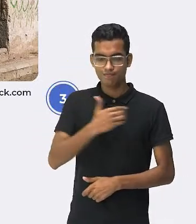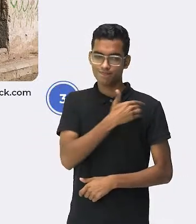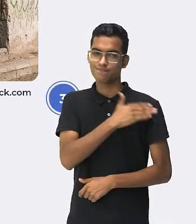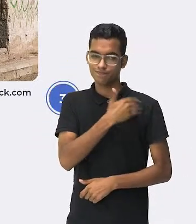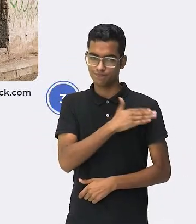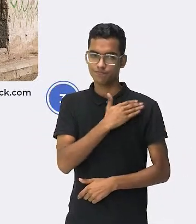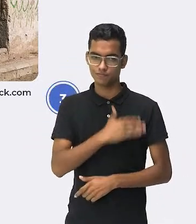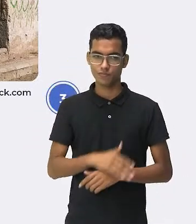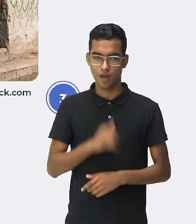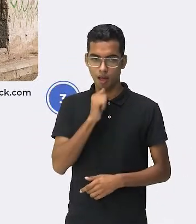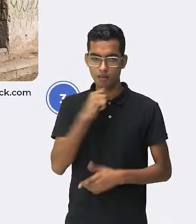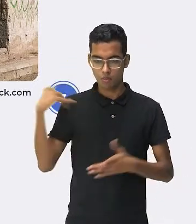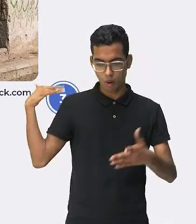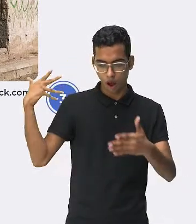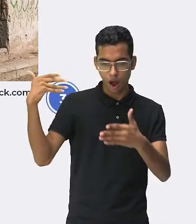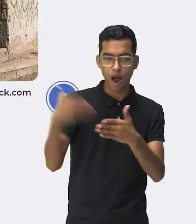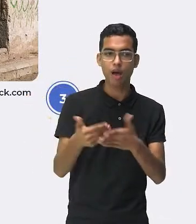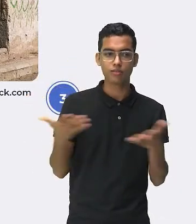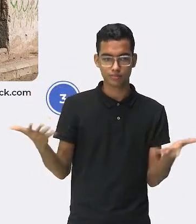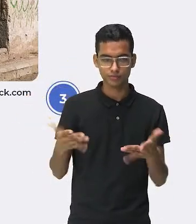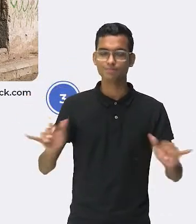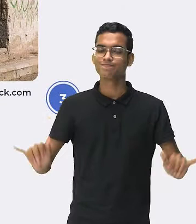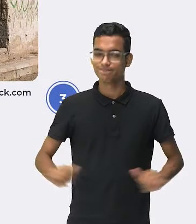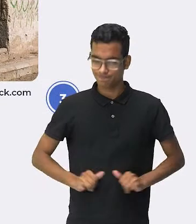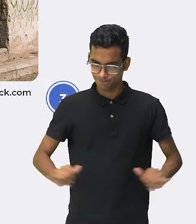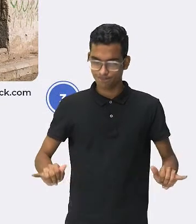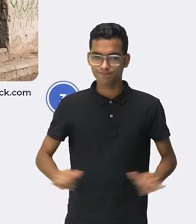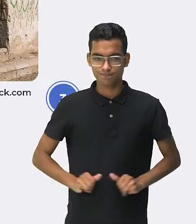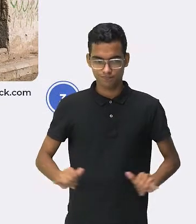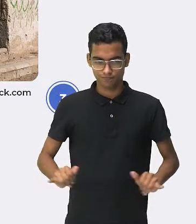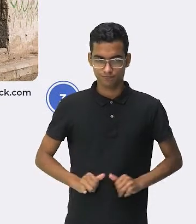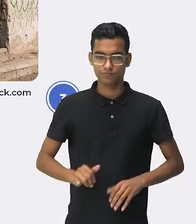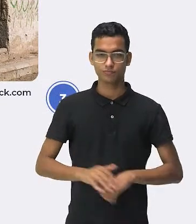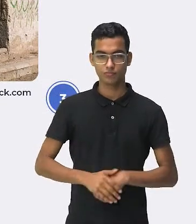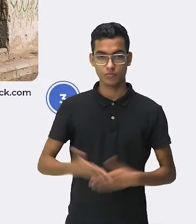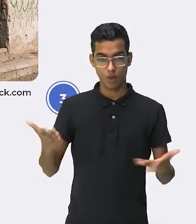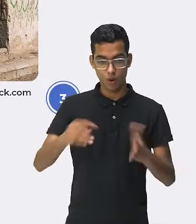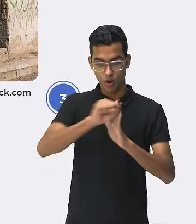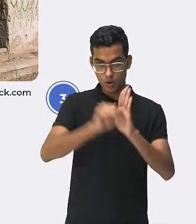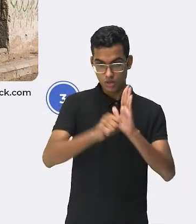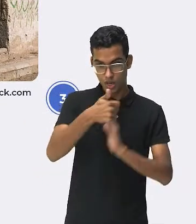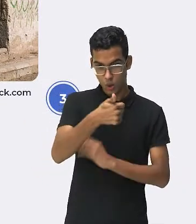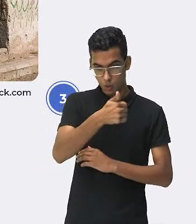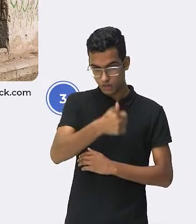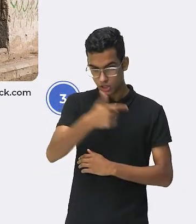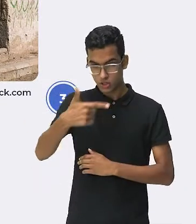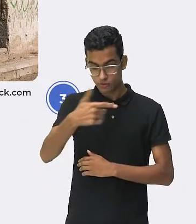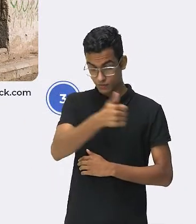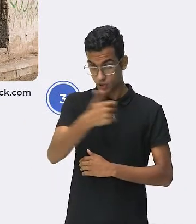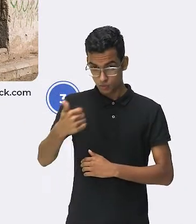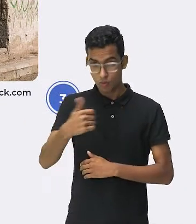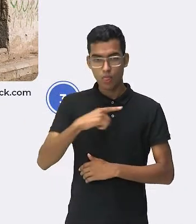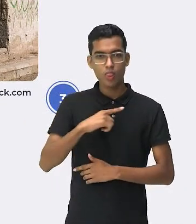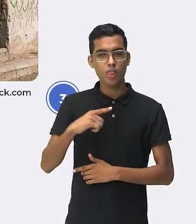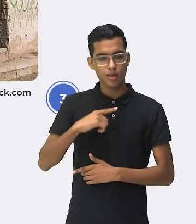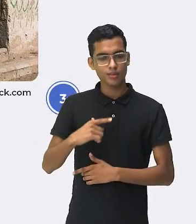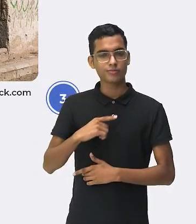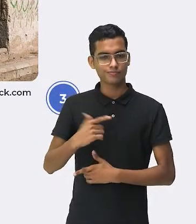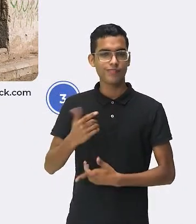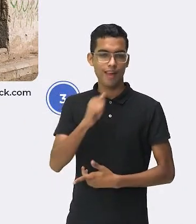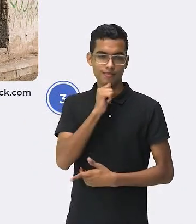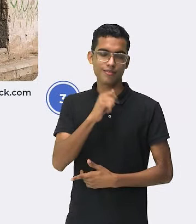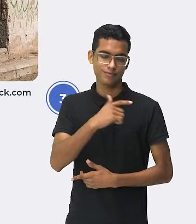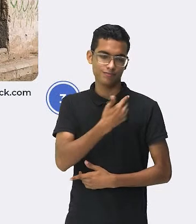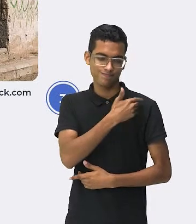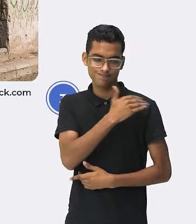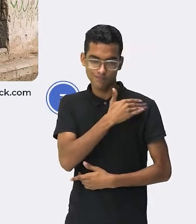hoje, no século XXI, onde todo mundo é esclarecido, né? Tem várias fontes e sites que podem se informar.